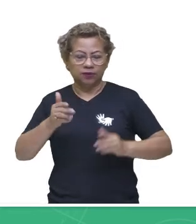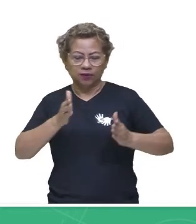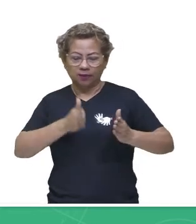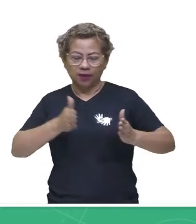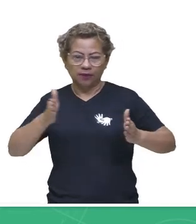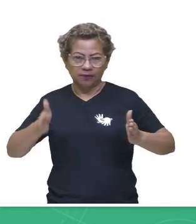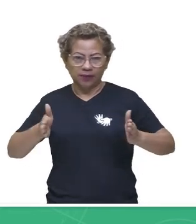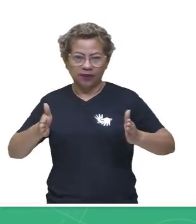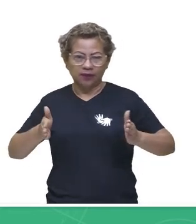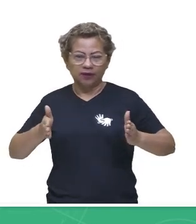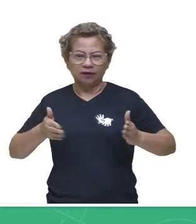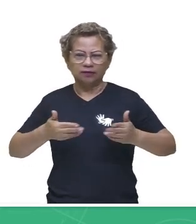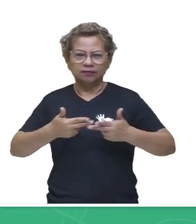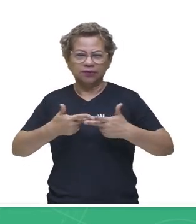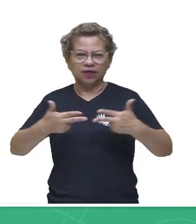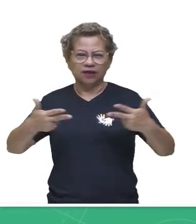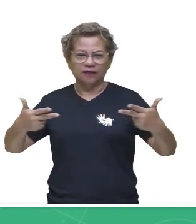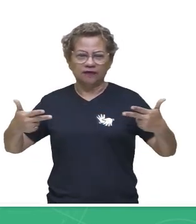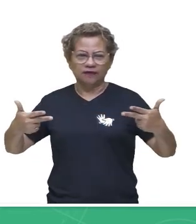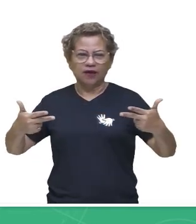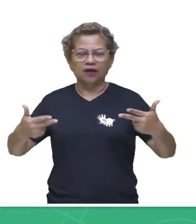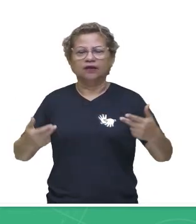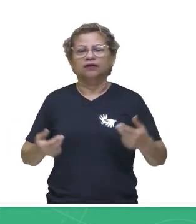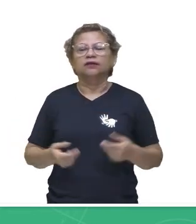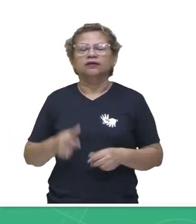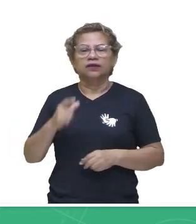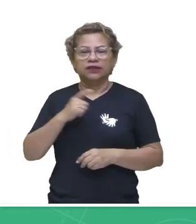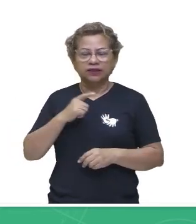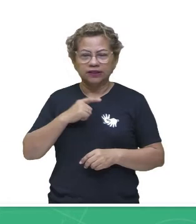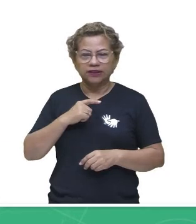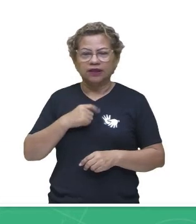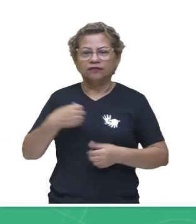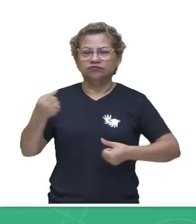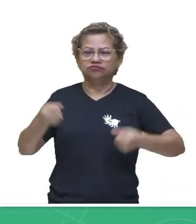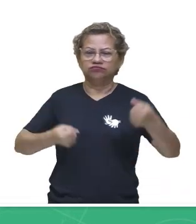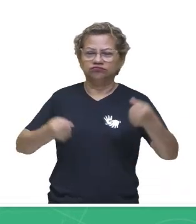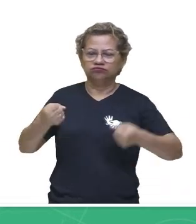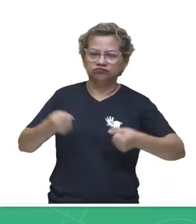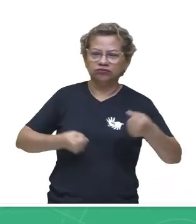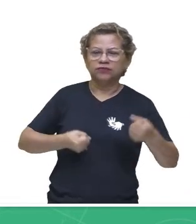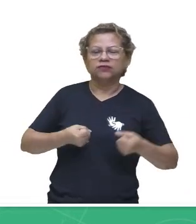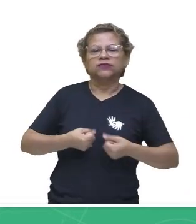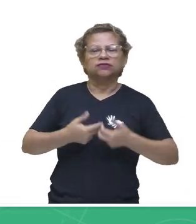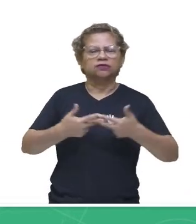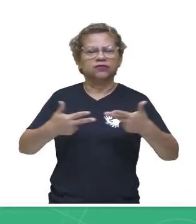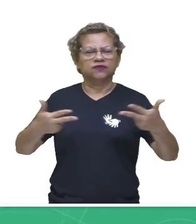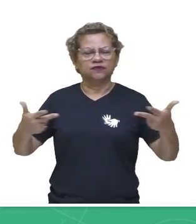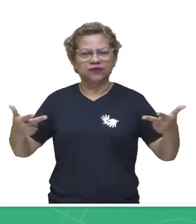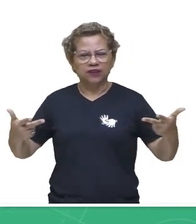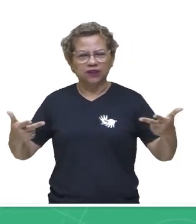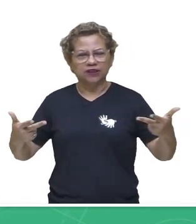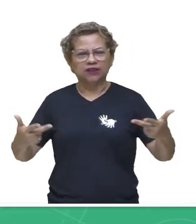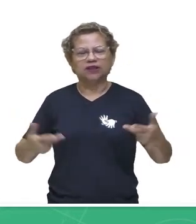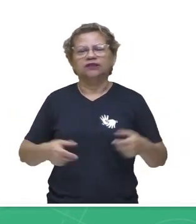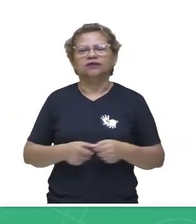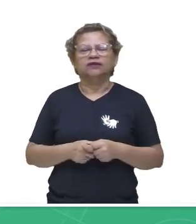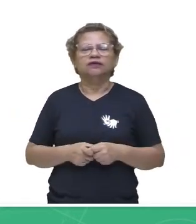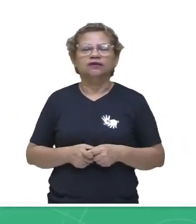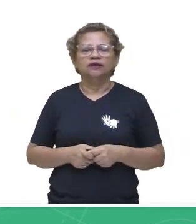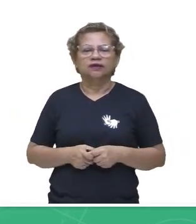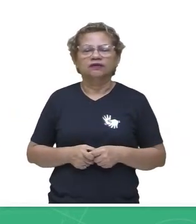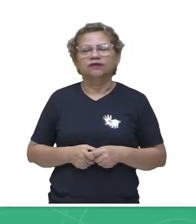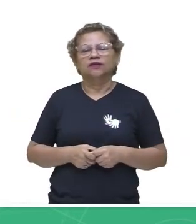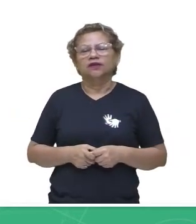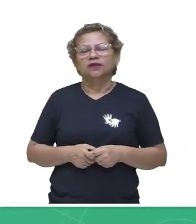Os automotivos, as armas. Então, ela vai trazer aí uma modificação, uma expansão.